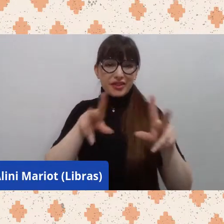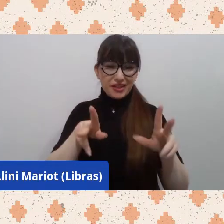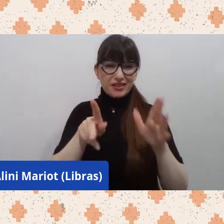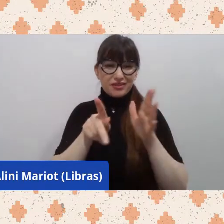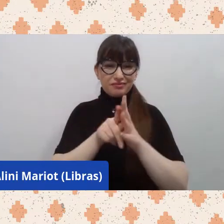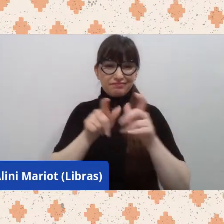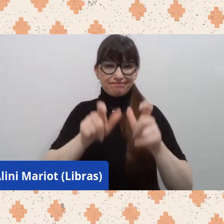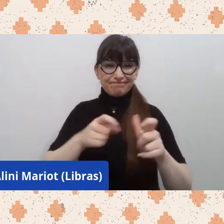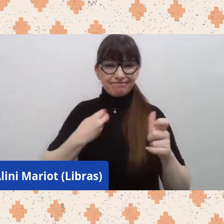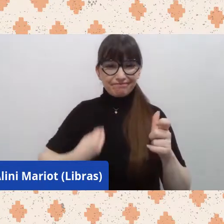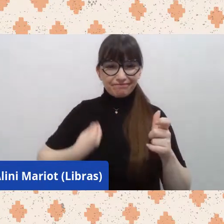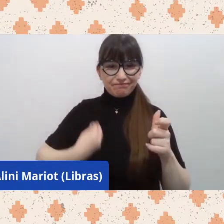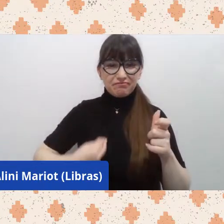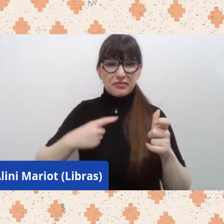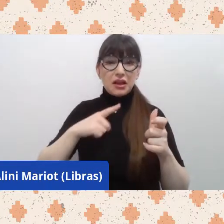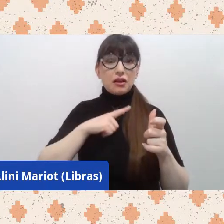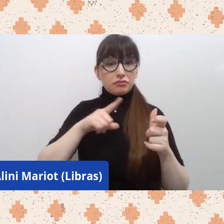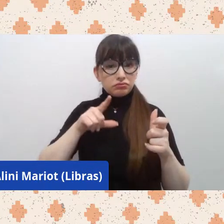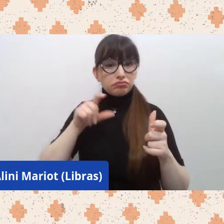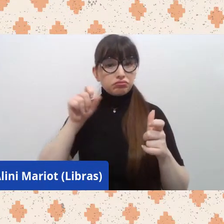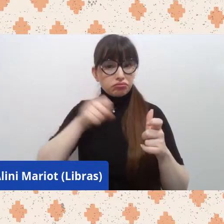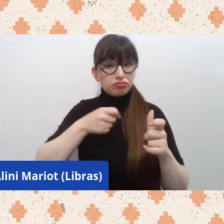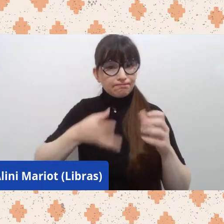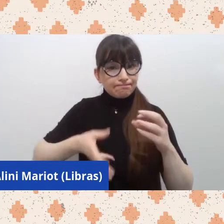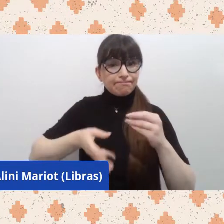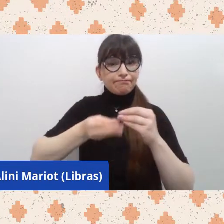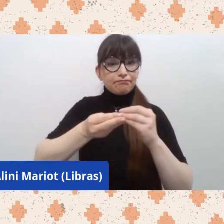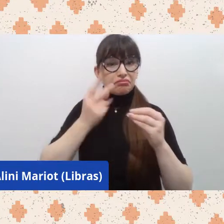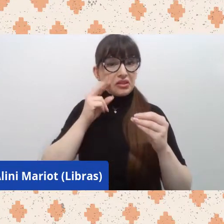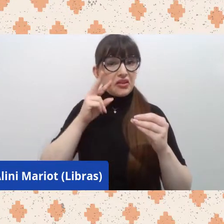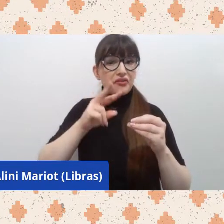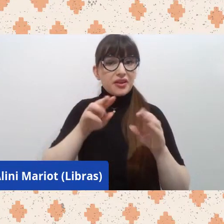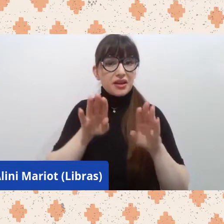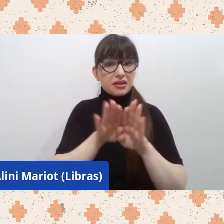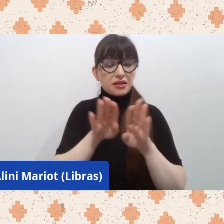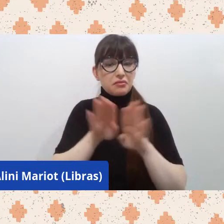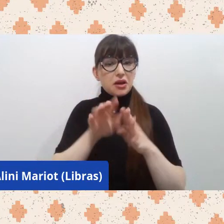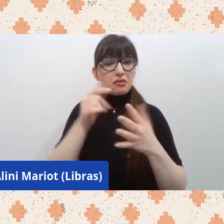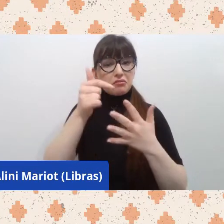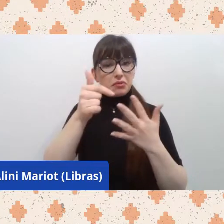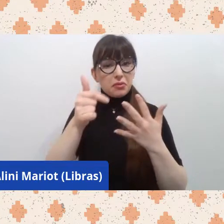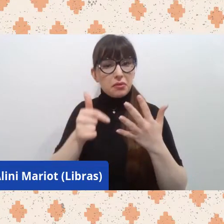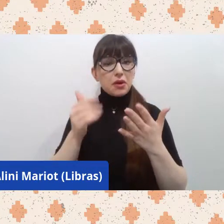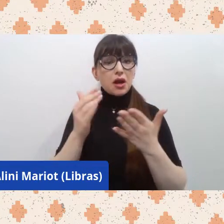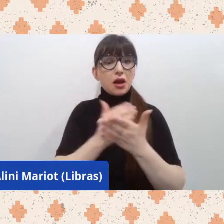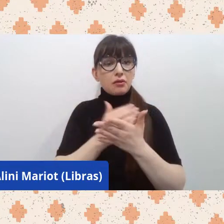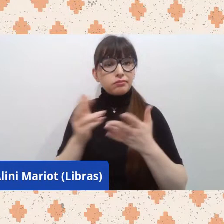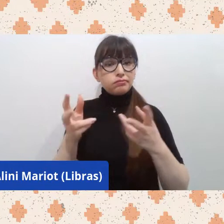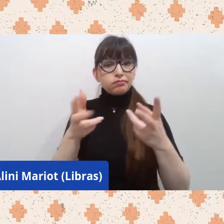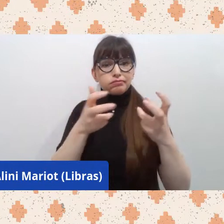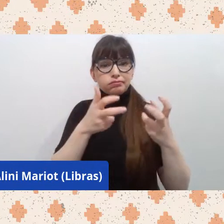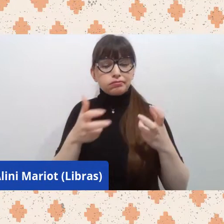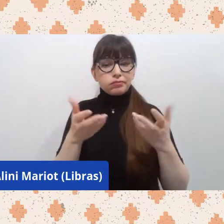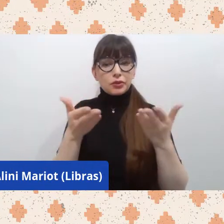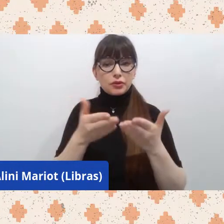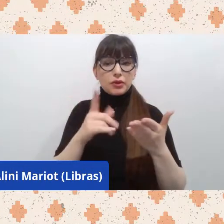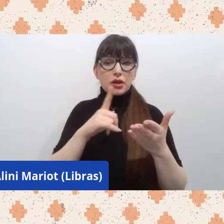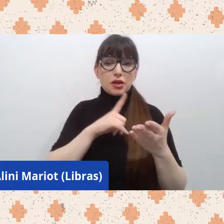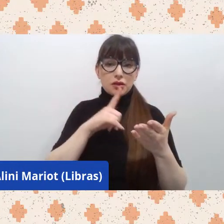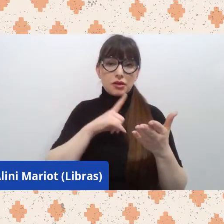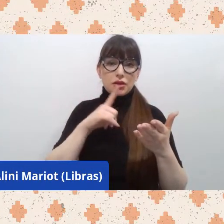é bastante contributivo ouvi-las e perceber alguns dos aspectos que elas levantam, né? Eu acho que fica